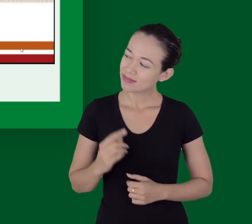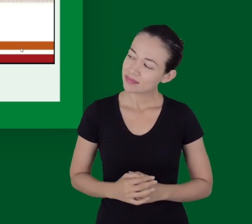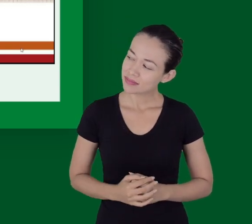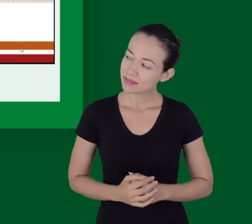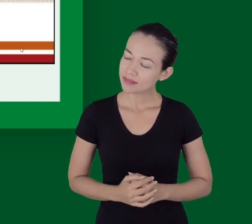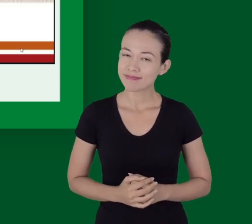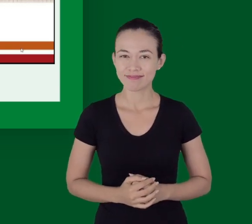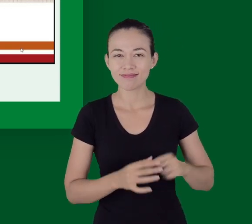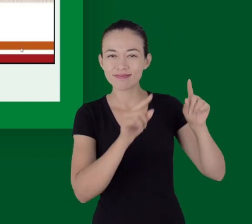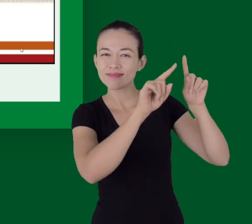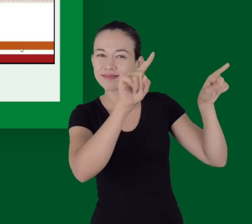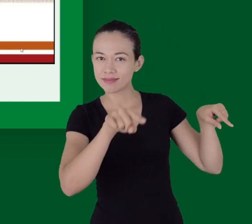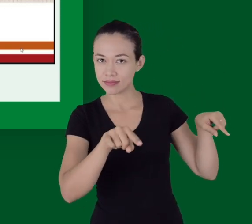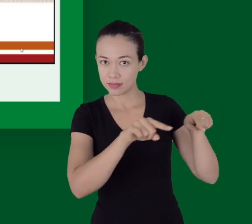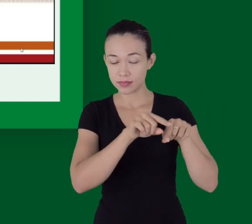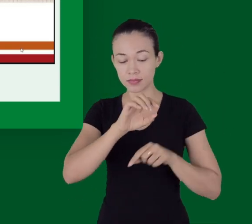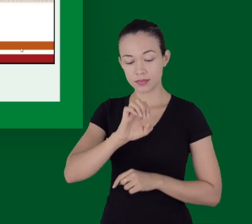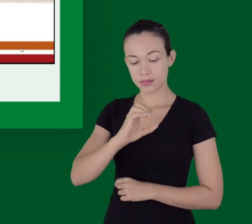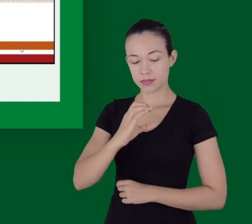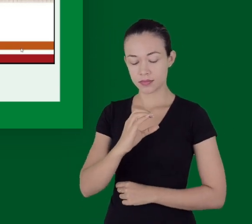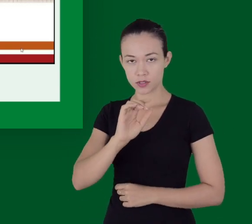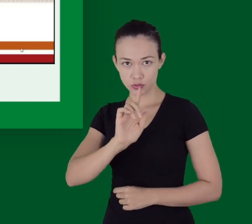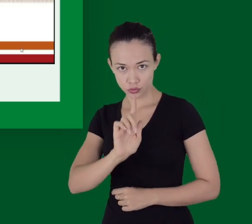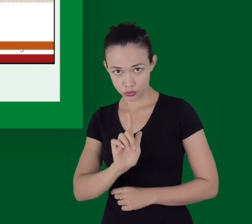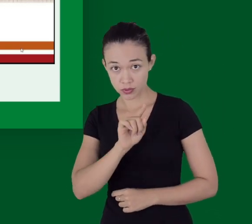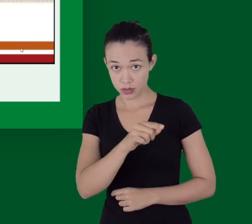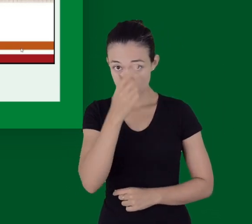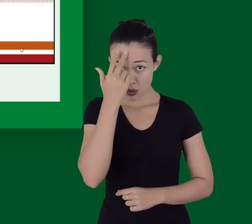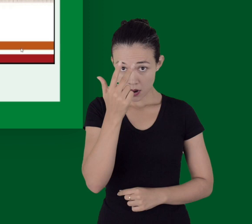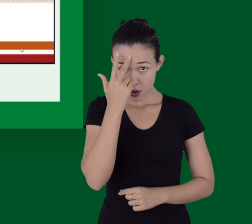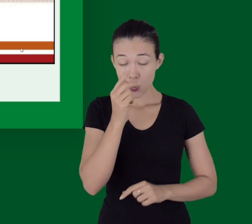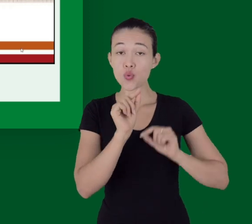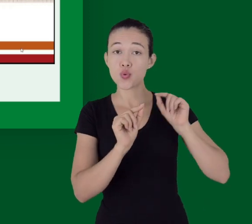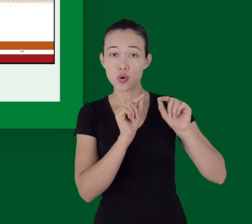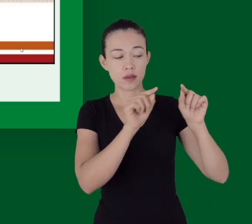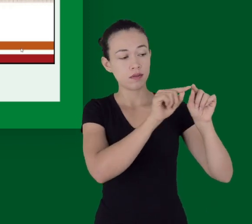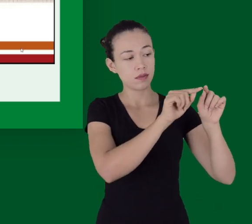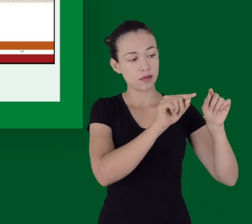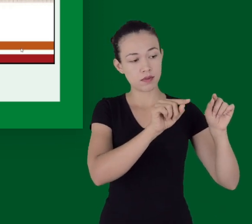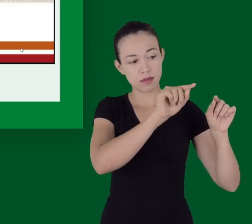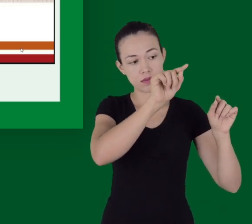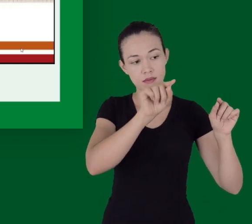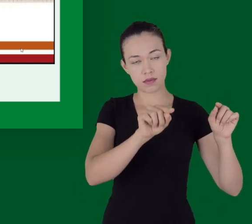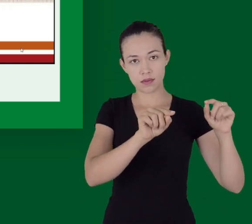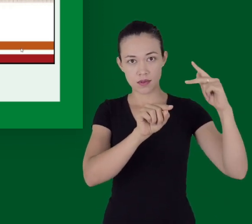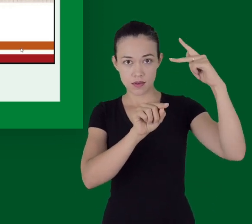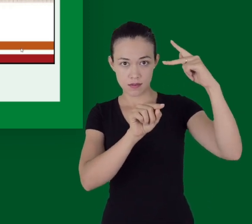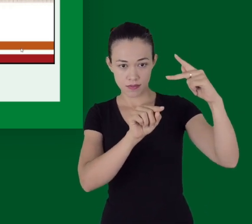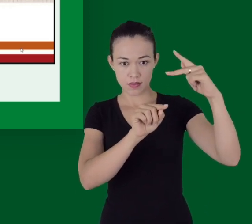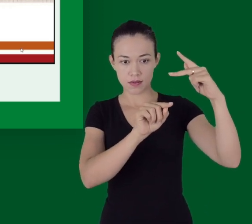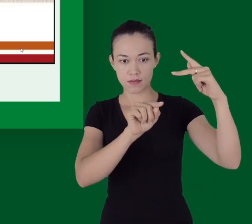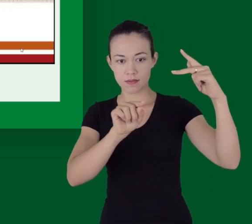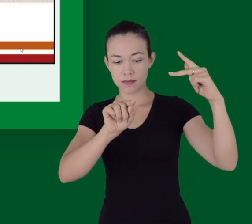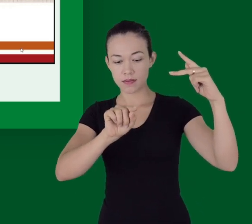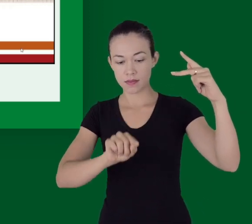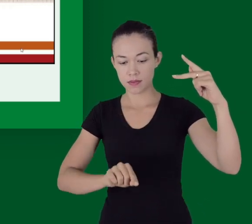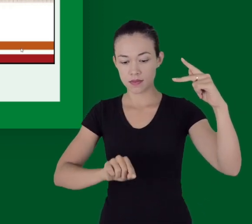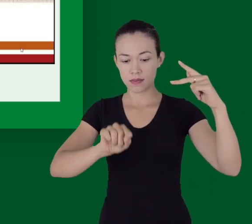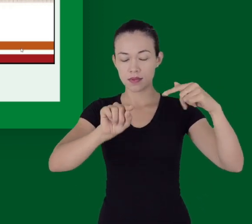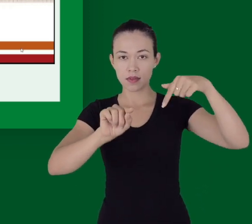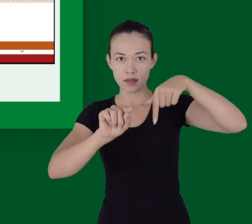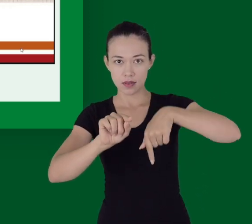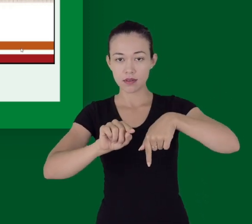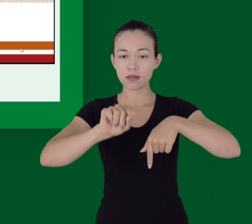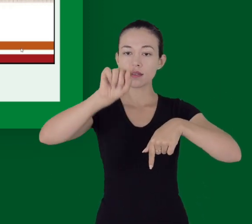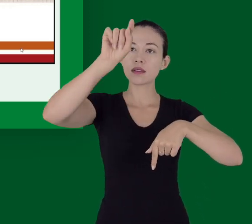eletro normal, ele tem as ondas PQRST, né? E a gente tende no infarto, olhar